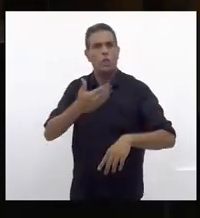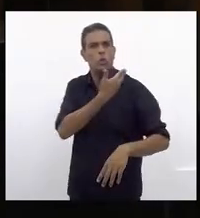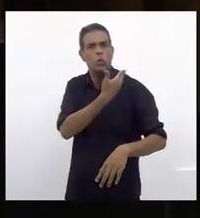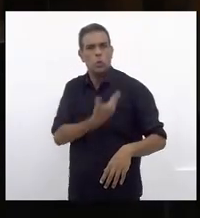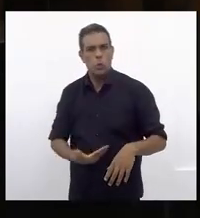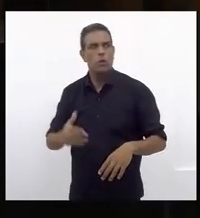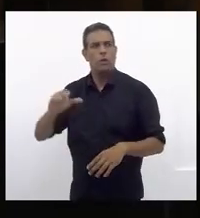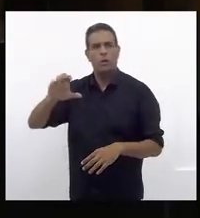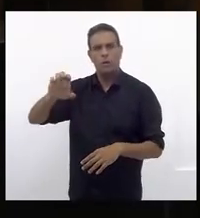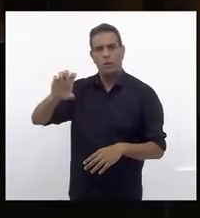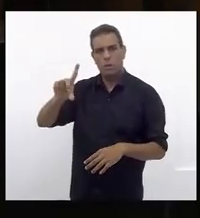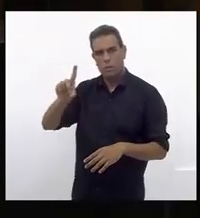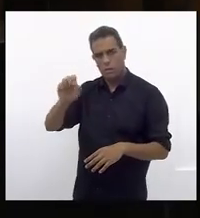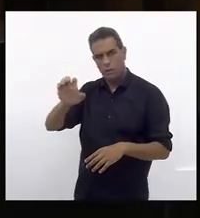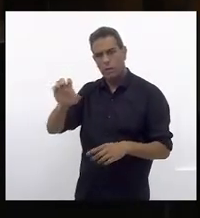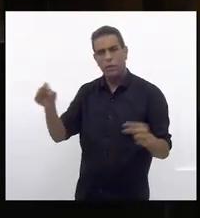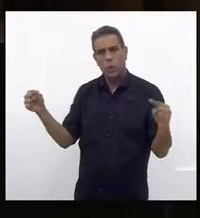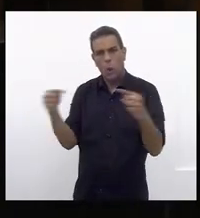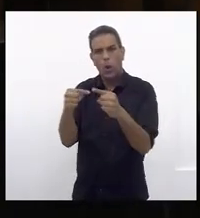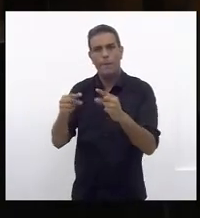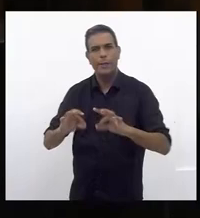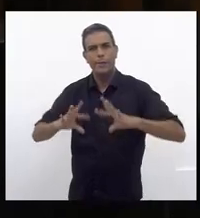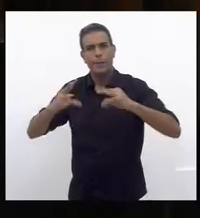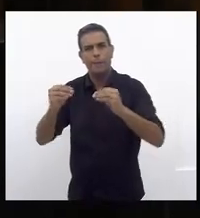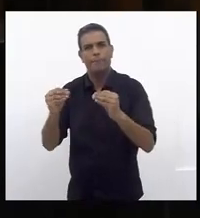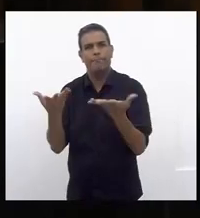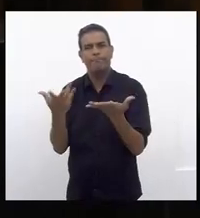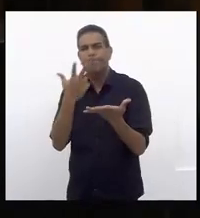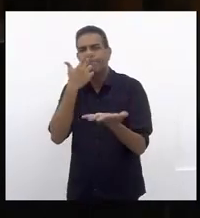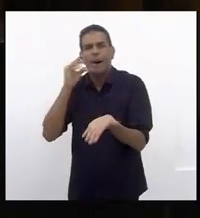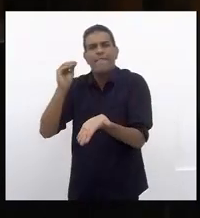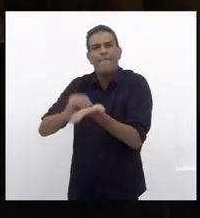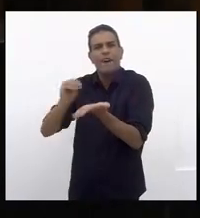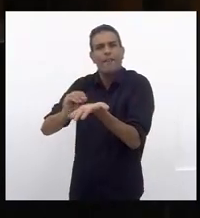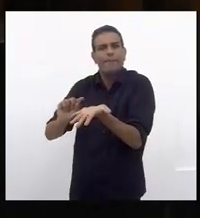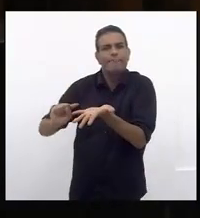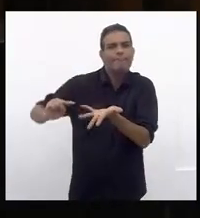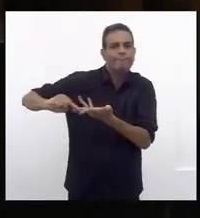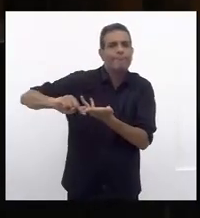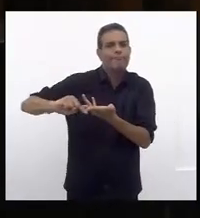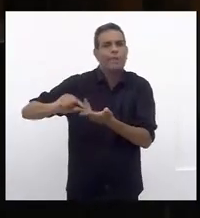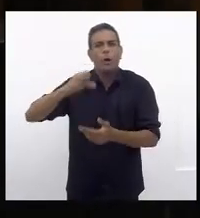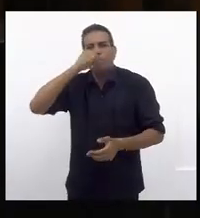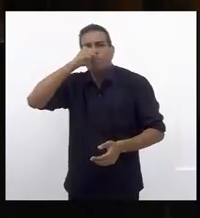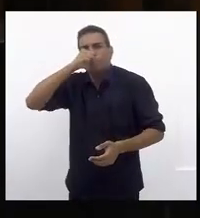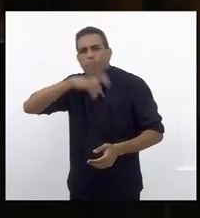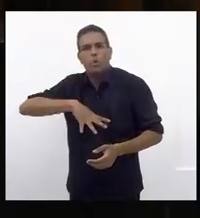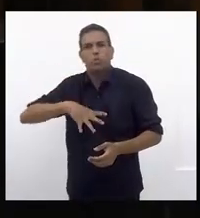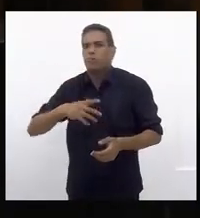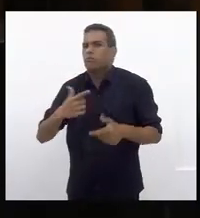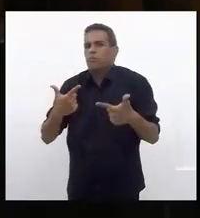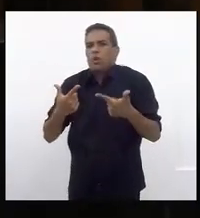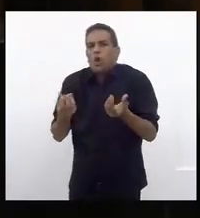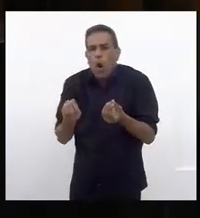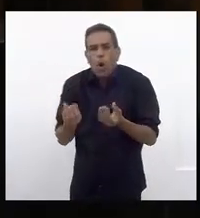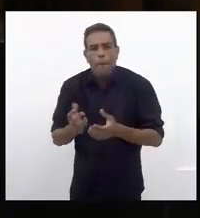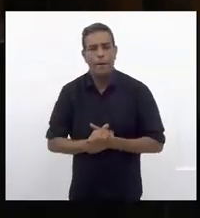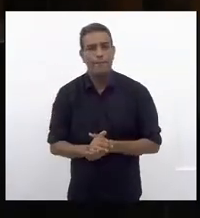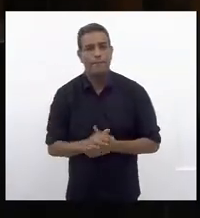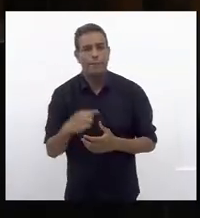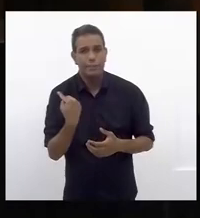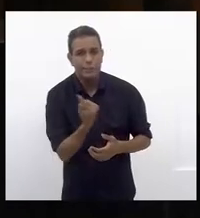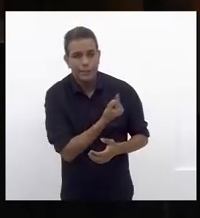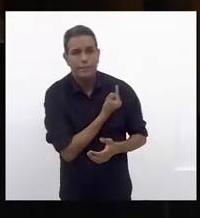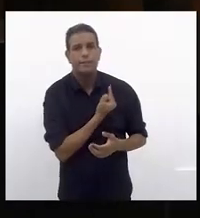empregados públicos da SEDAI desguarnecidos é um absurdo completo. Então, nesse